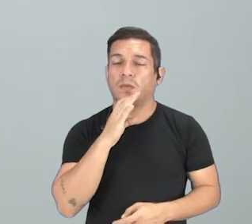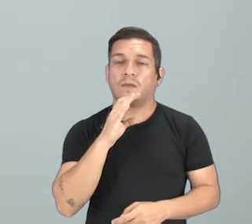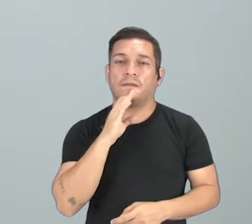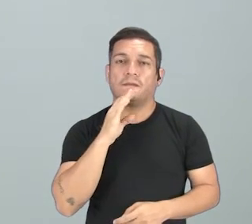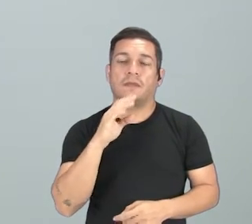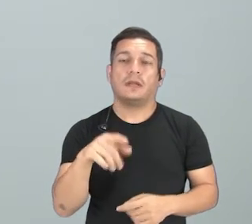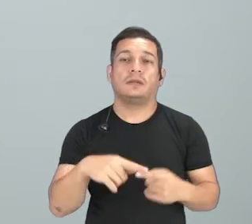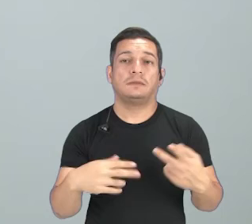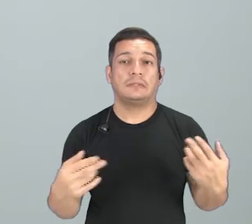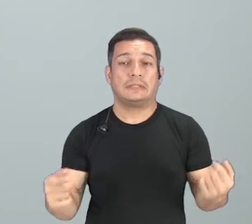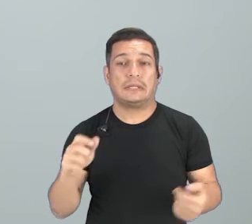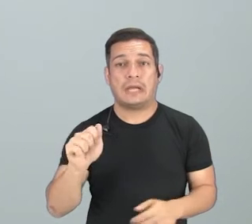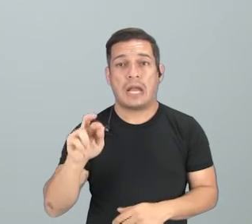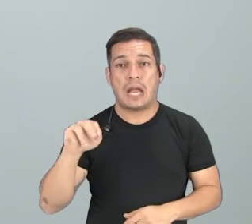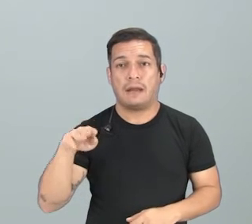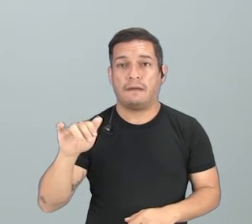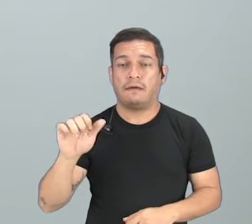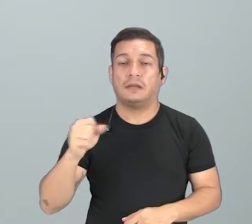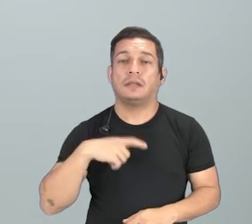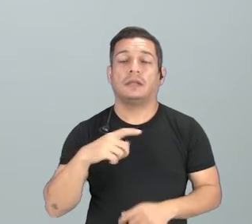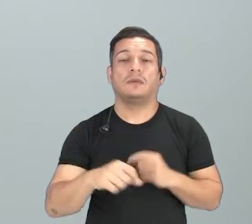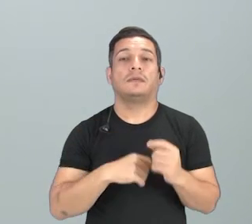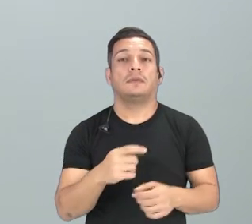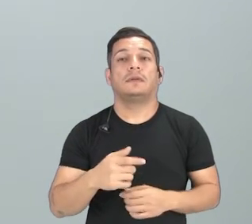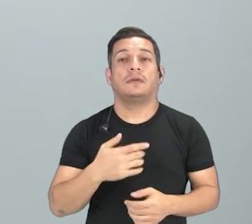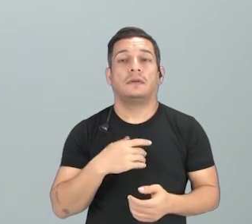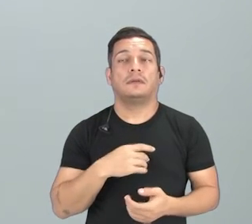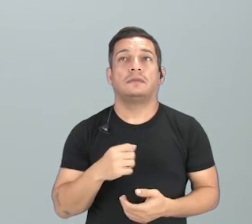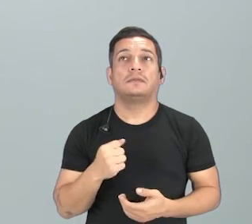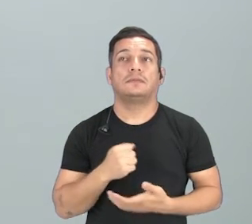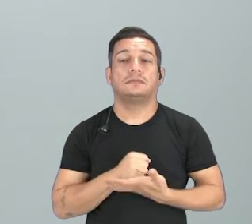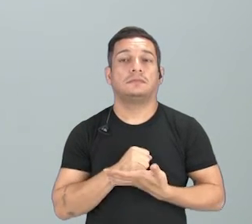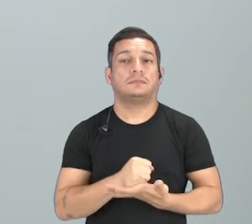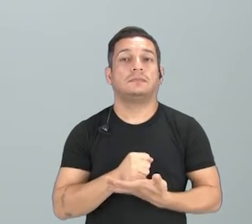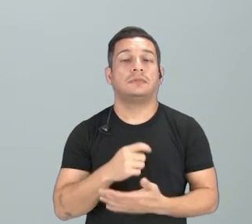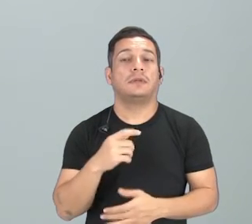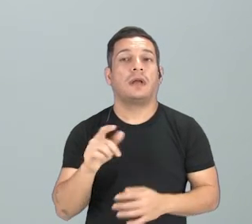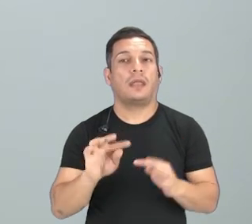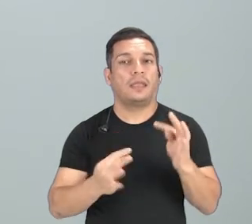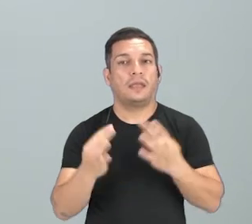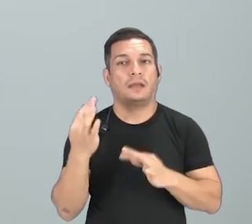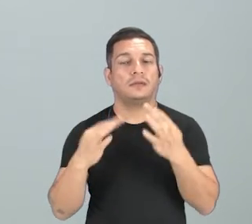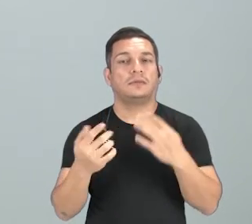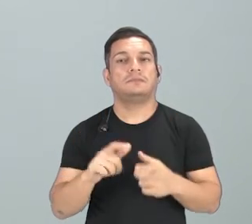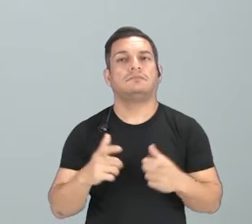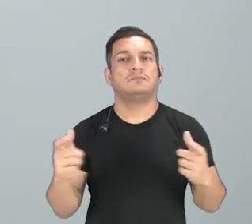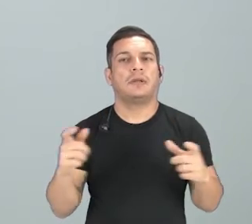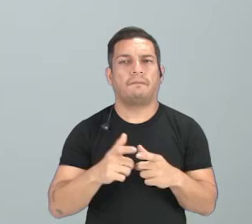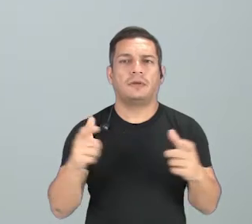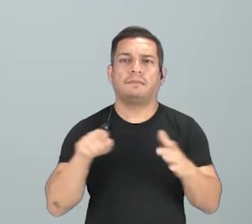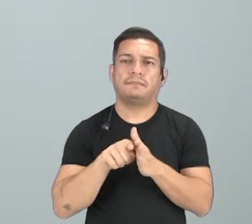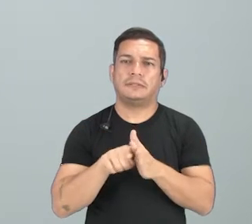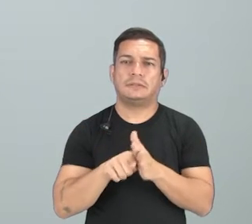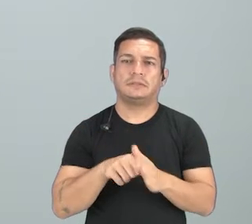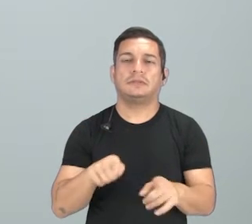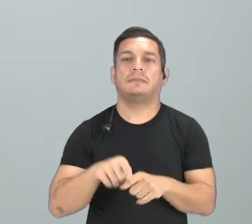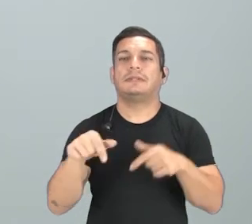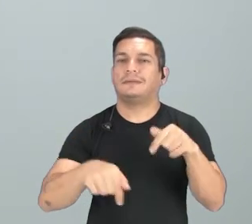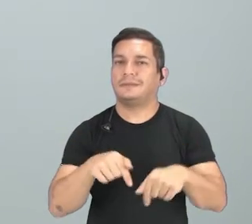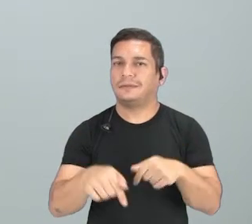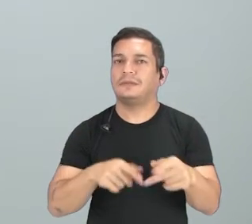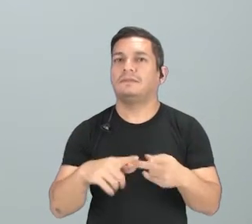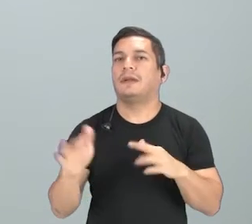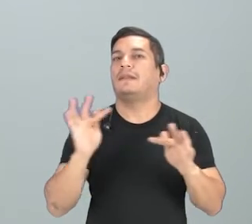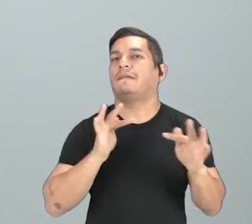armamentista, digamos assim, ele tem a seu favor a maior tecnologia, as maiores pesquisas na